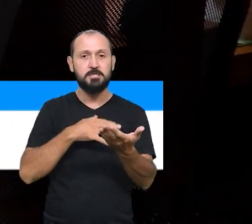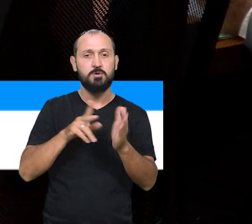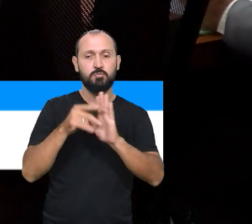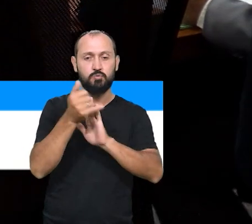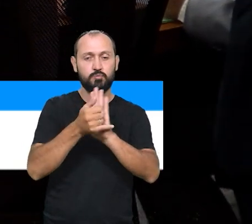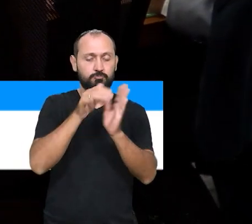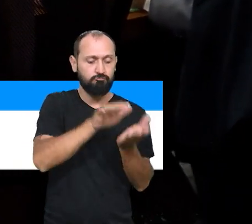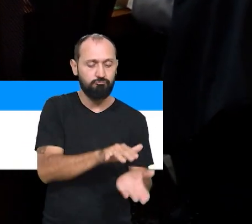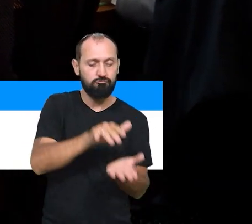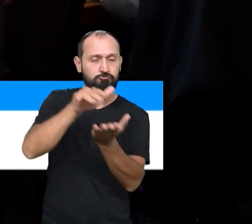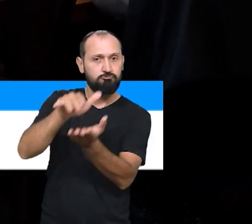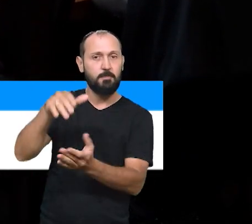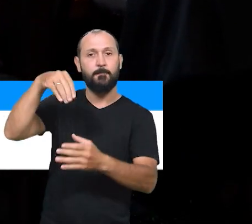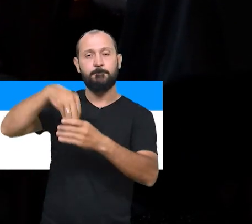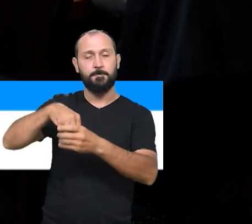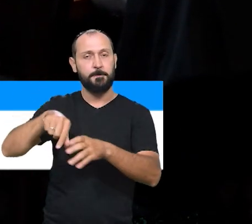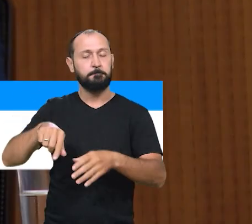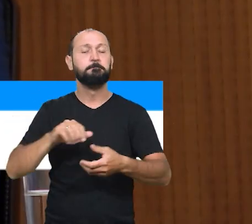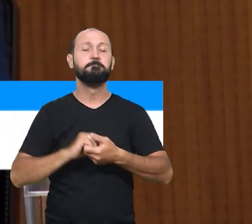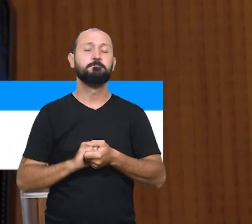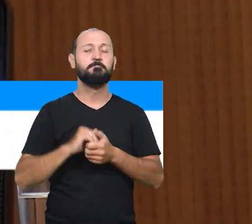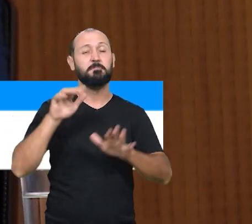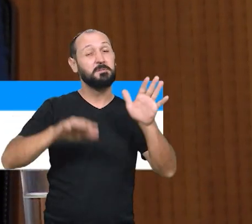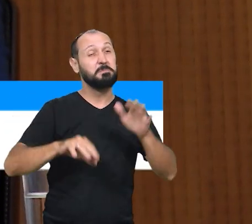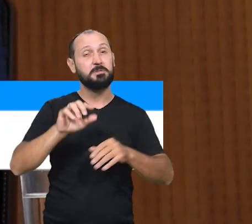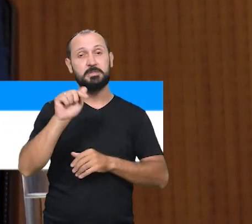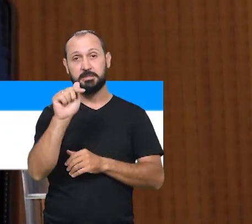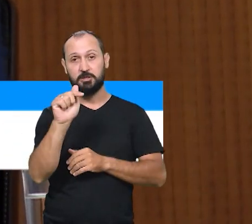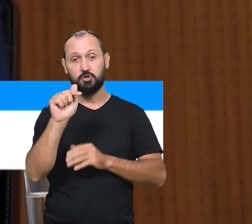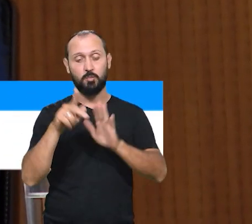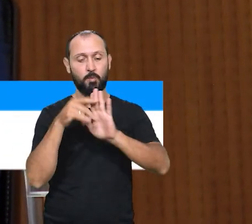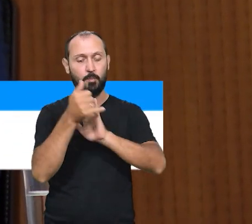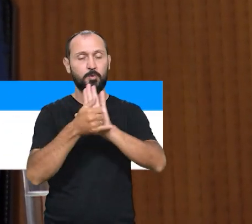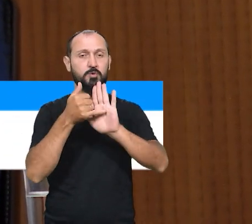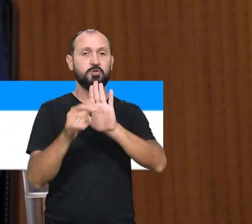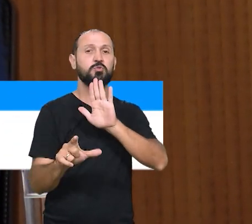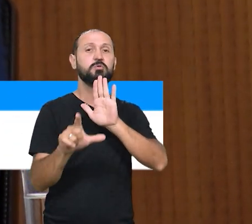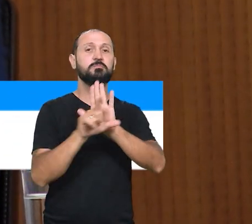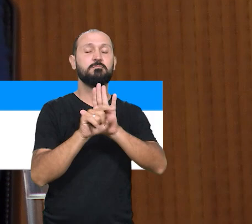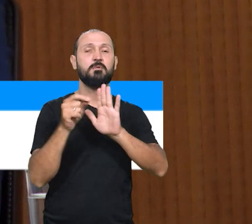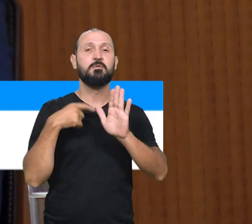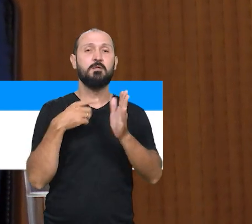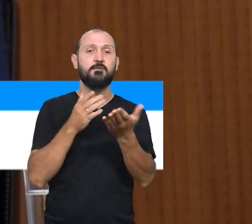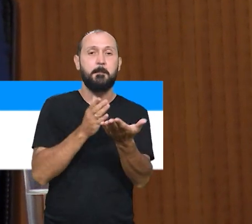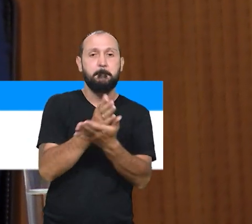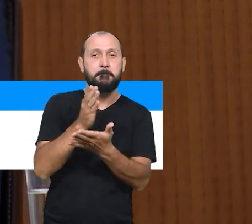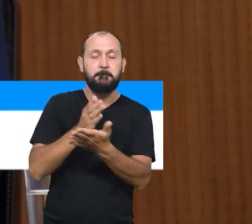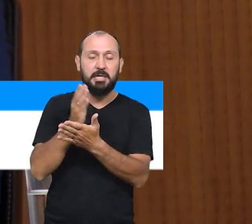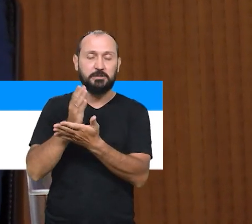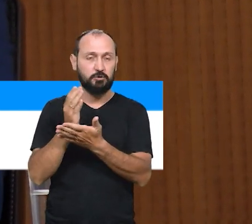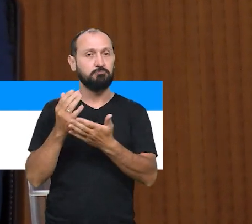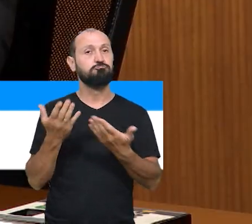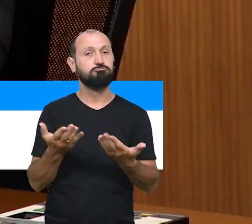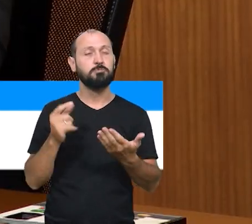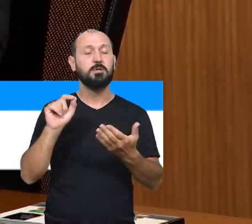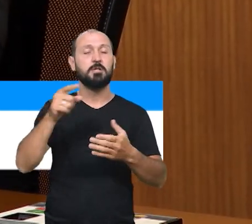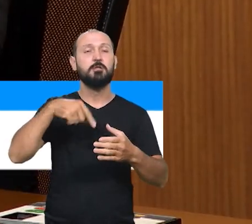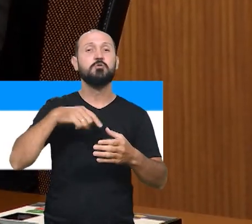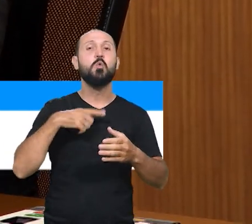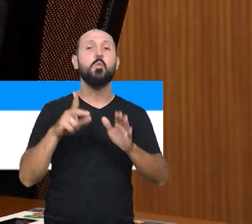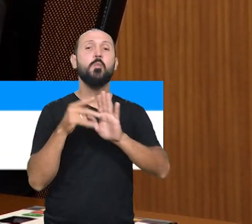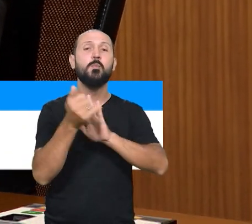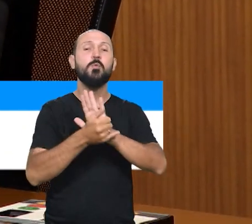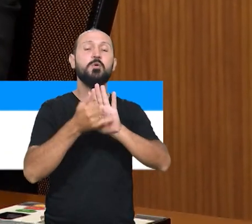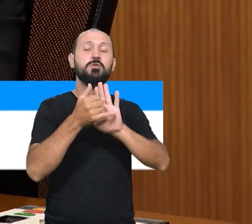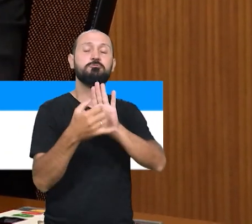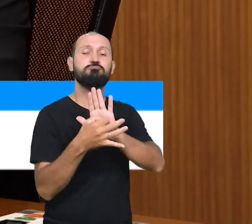projetos em tramitação na Casa de Leis. No total, 7 projetos de lei receberam pareceres favoráveis. Entre